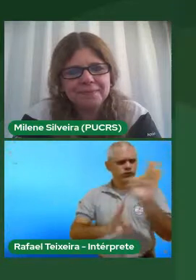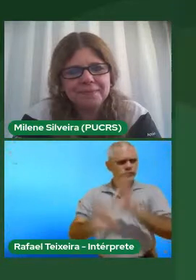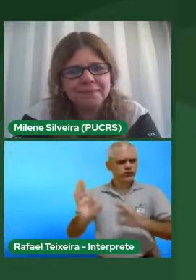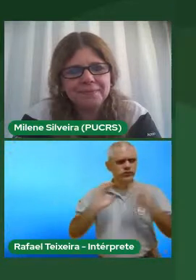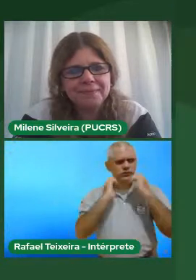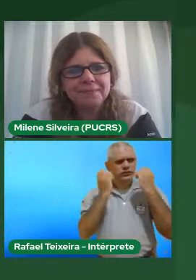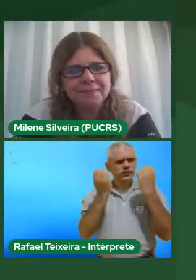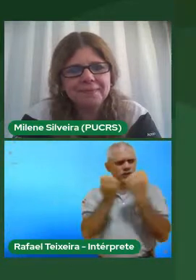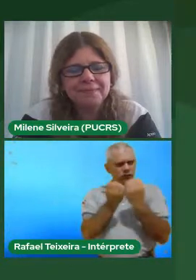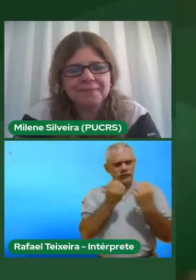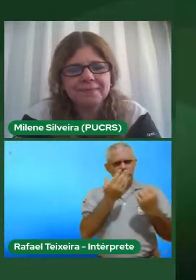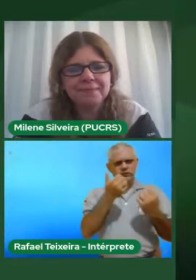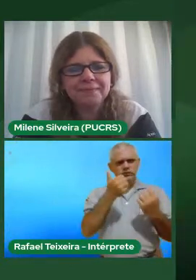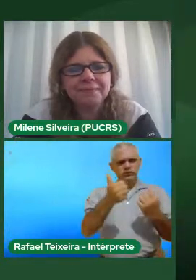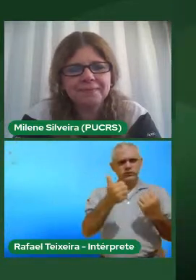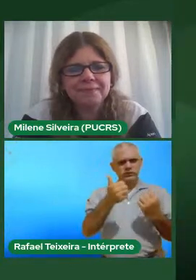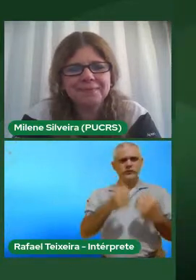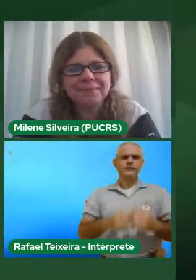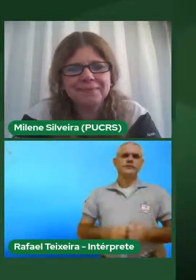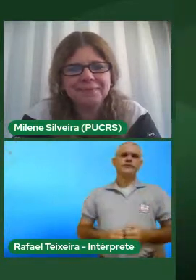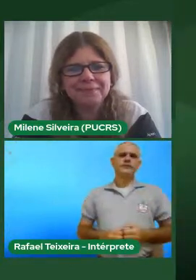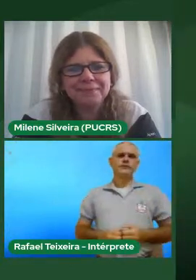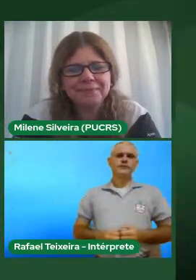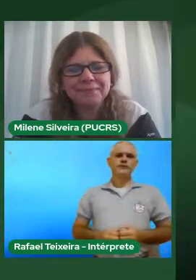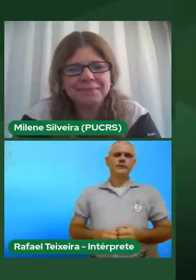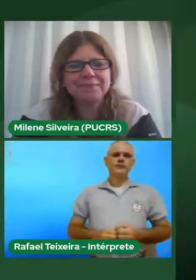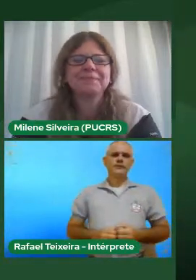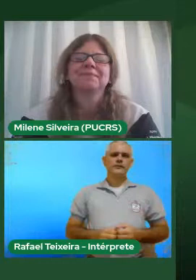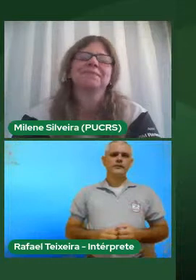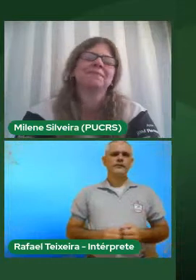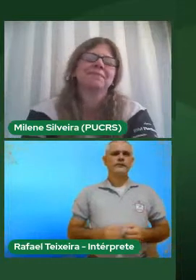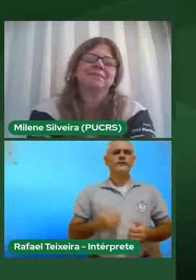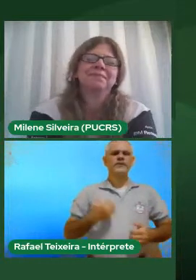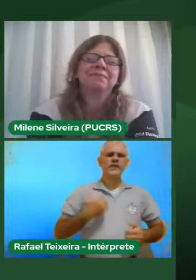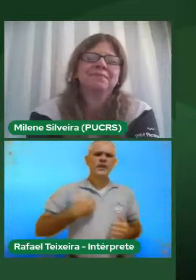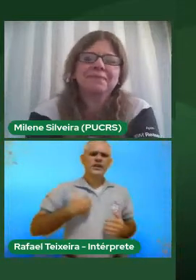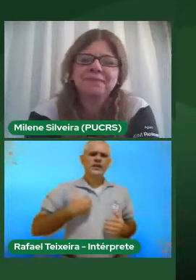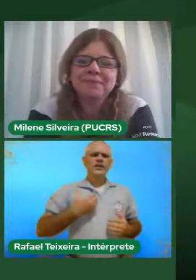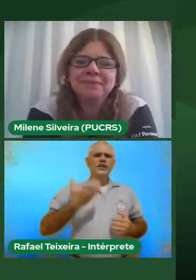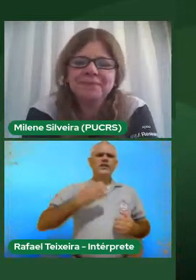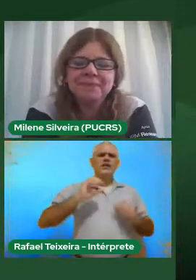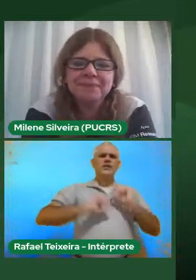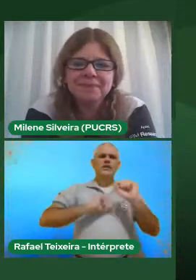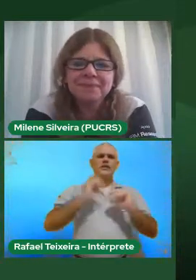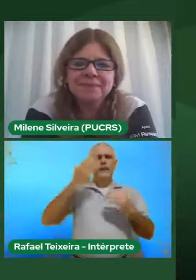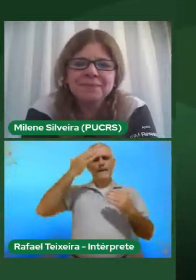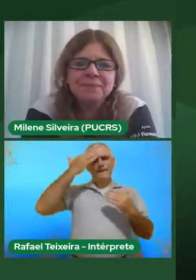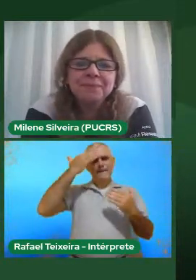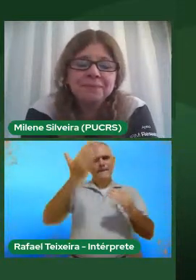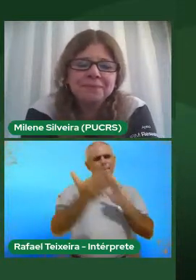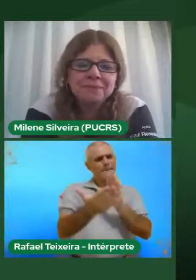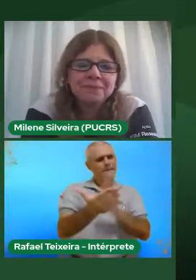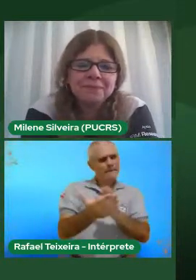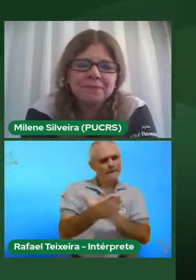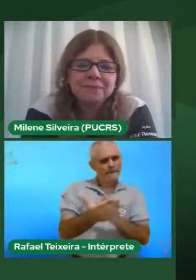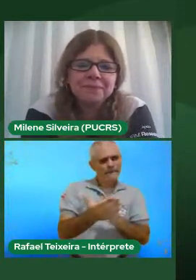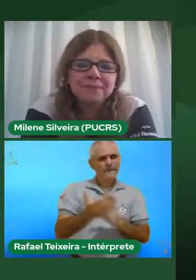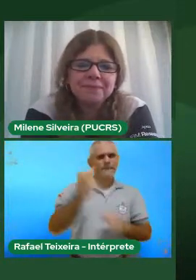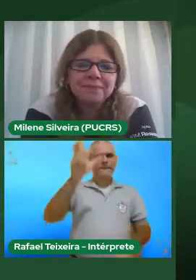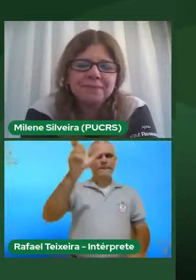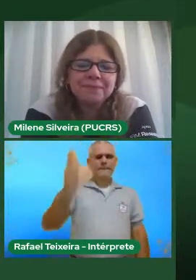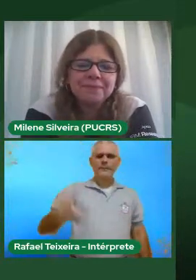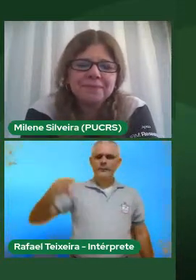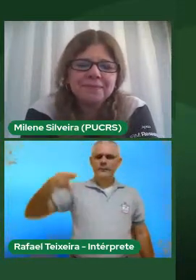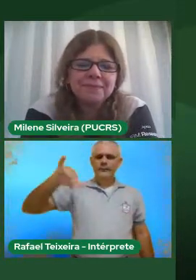Prates. Primeiramente, queria parabenizar a Milene, né? Parabéns, Milene, pelo prêmio, o reconhecimento da comunidade, a